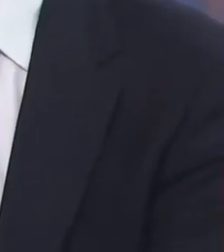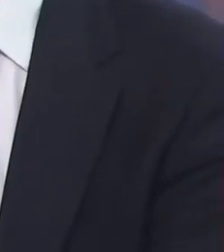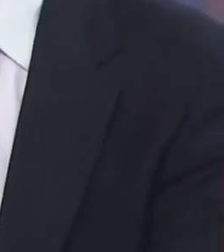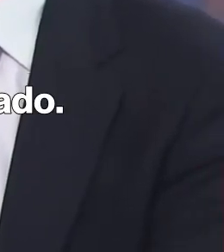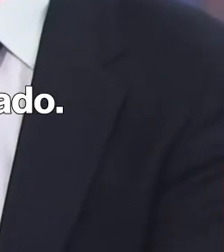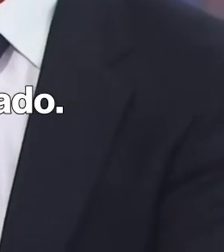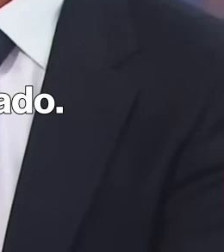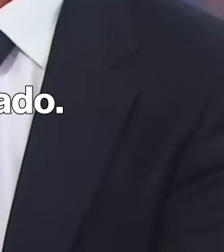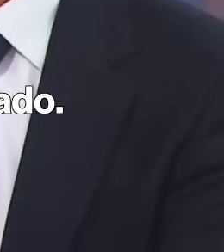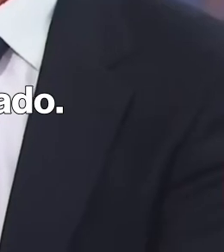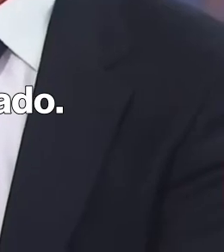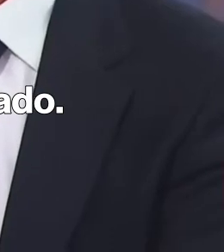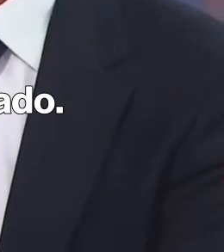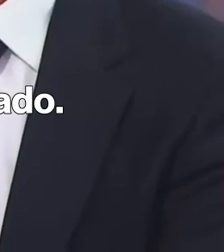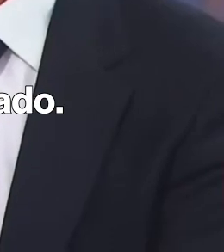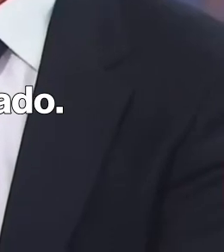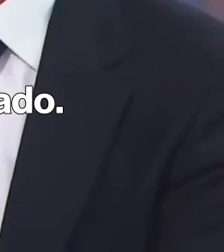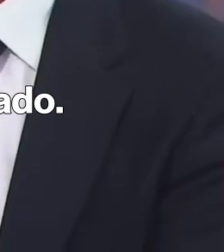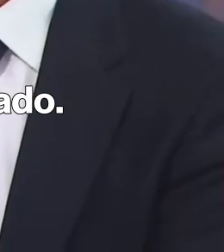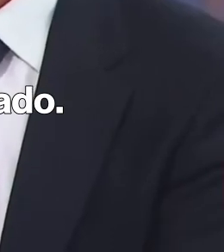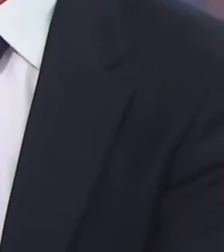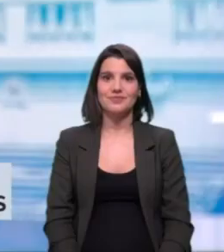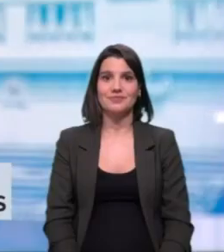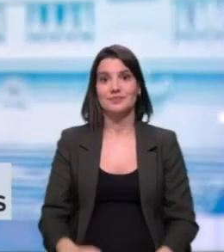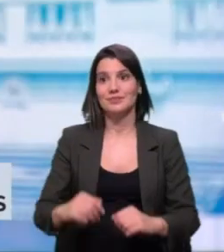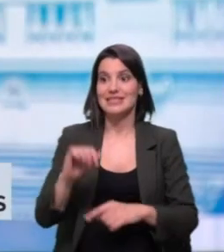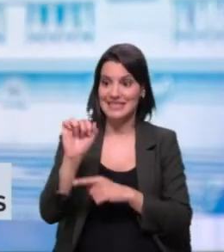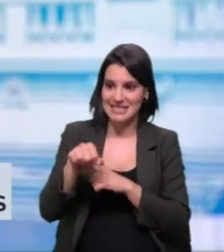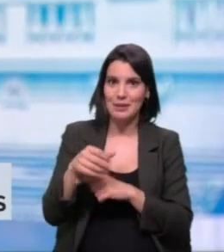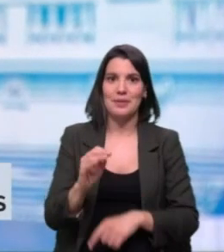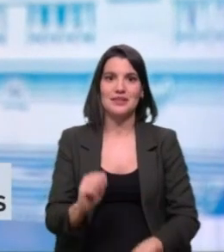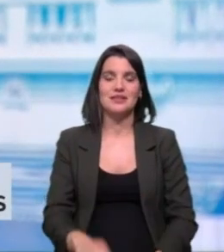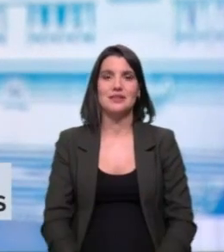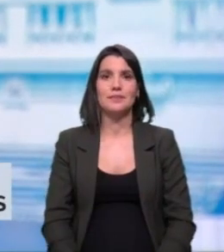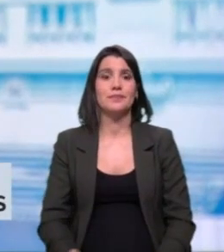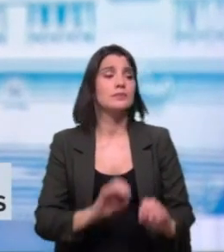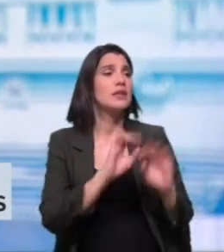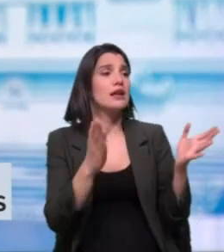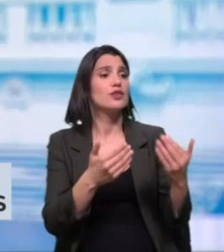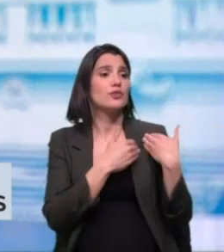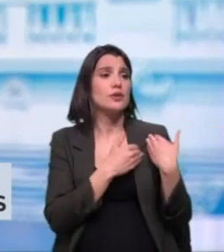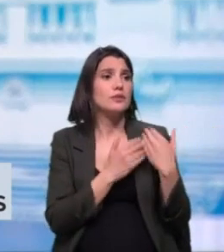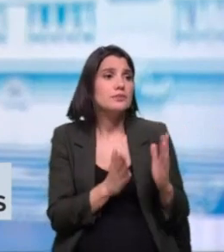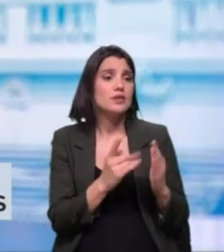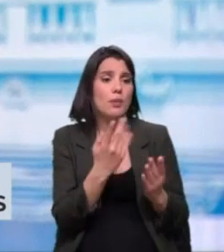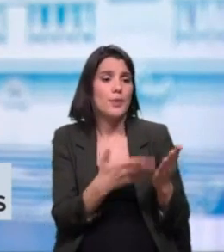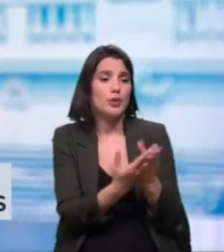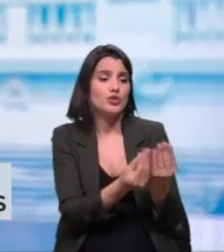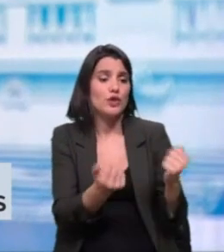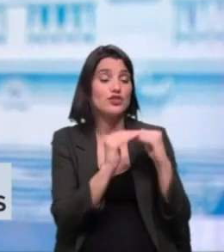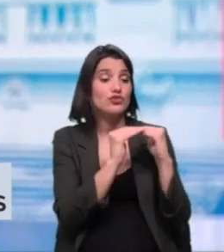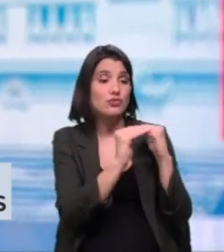e lápis. Não foi isso. Não, disse literalmente papel e lápis no Estado. A clareza e a responsabilidade que temos é de apresentar uma solução de estabilidade. Essa